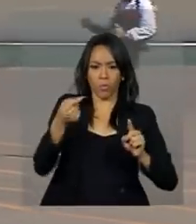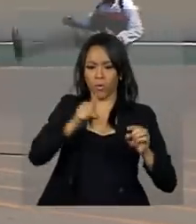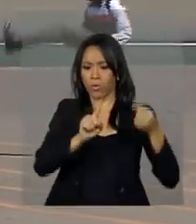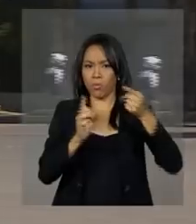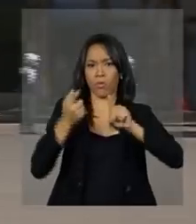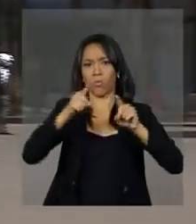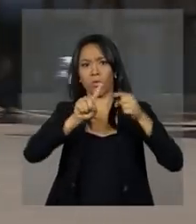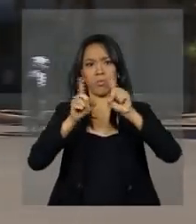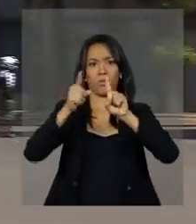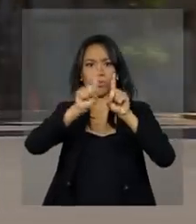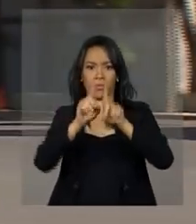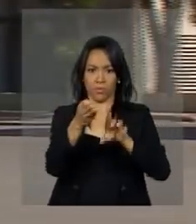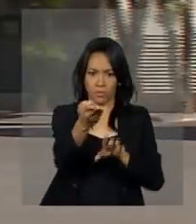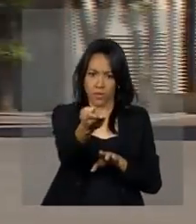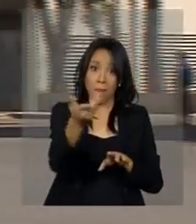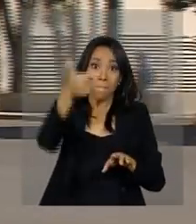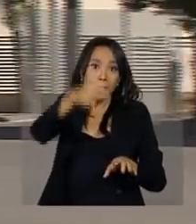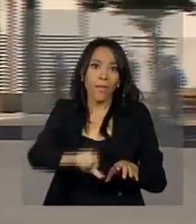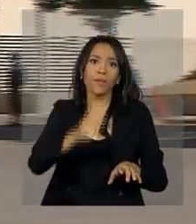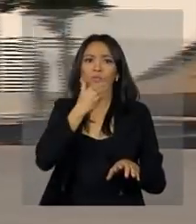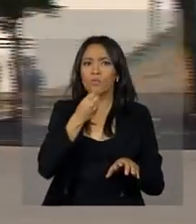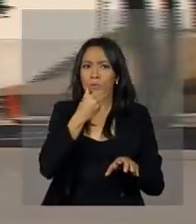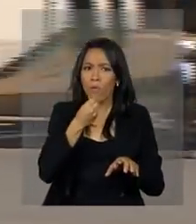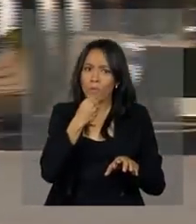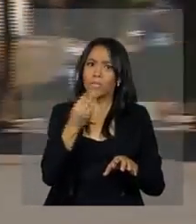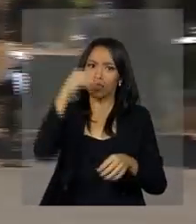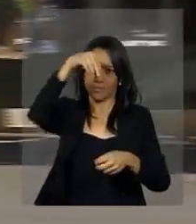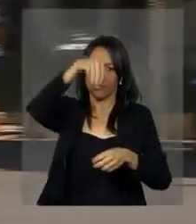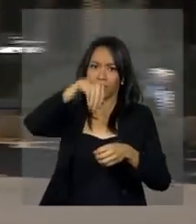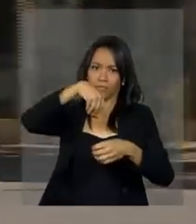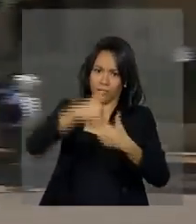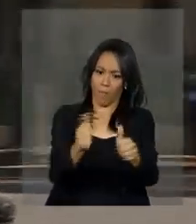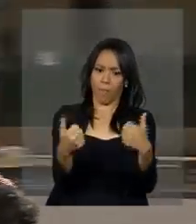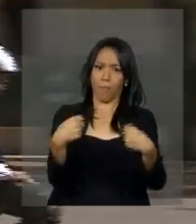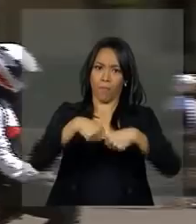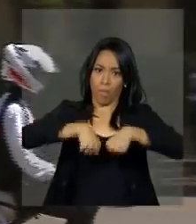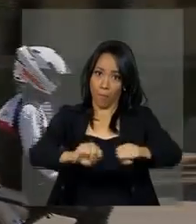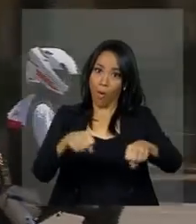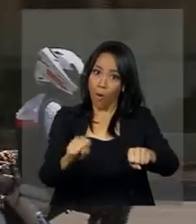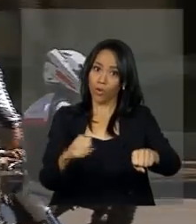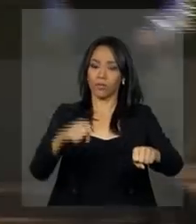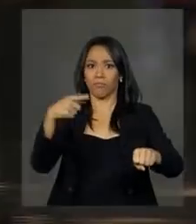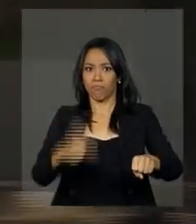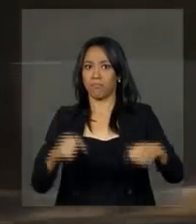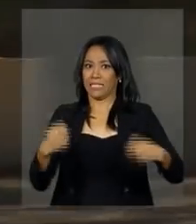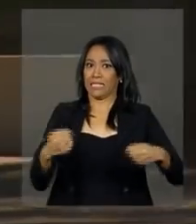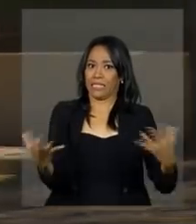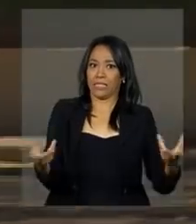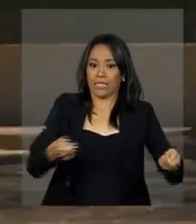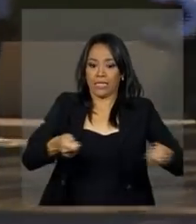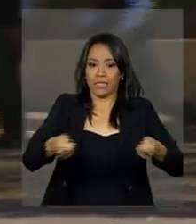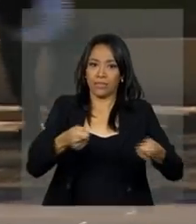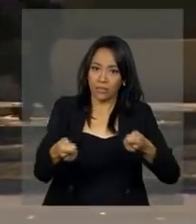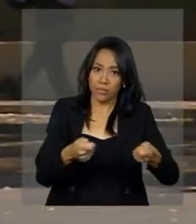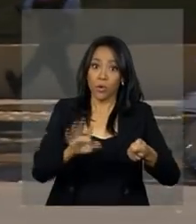nas barras. Quanto mais homens em cima da moto, mais habilidade é exigida. Quando finalmente os 30